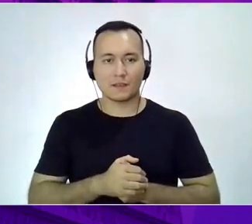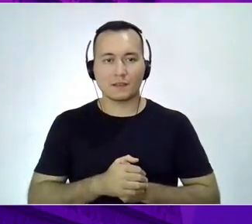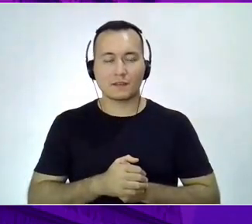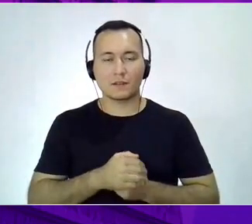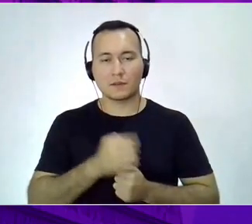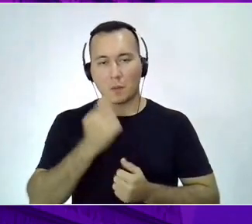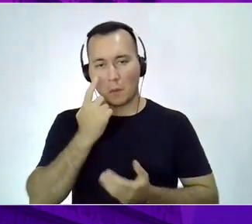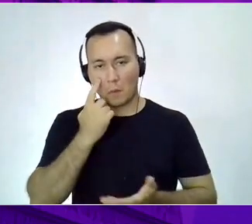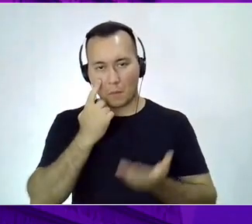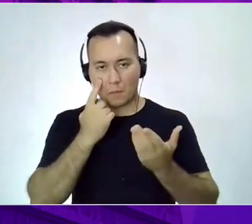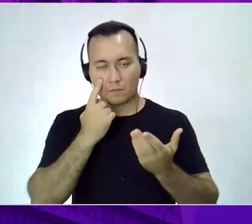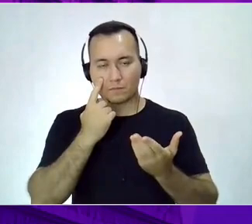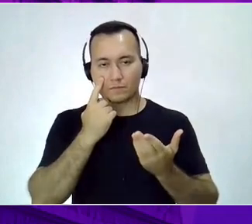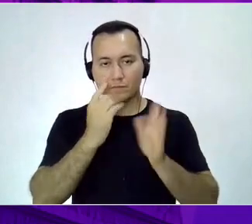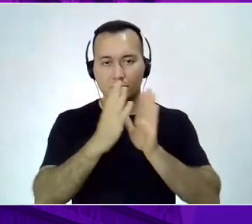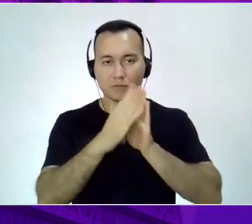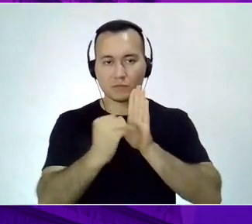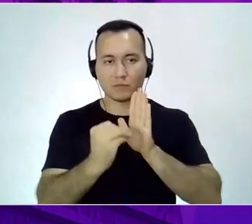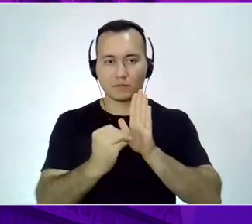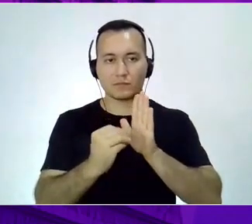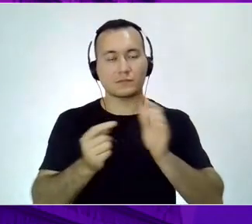Tá?